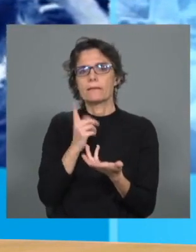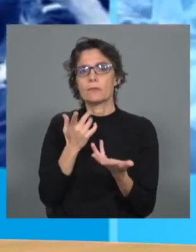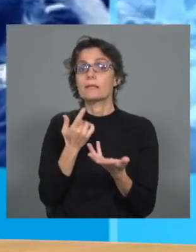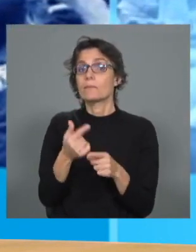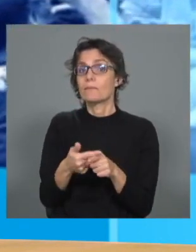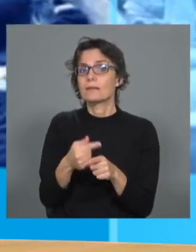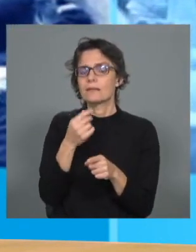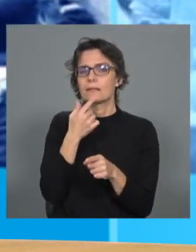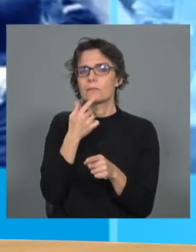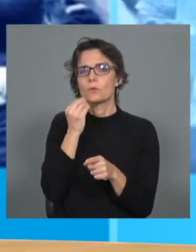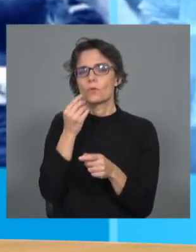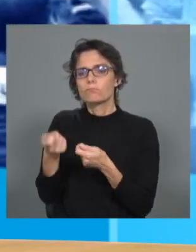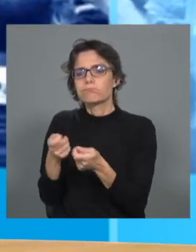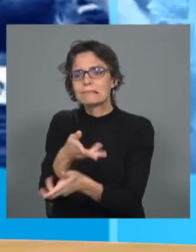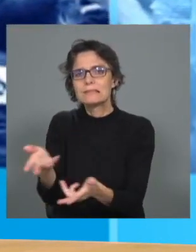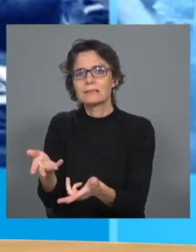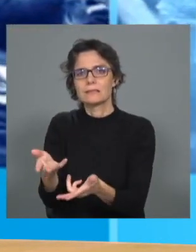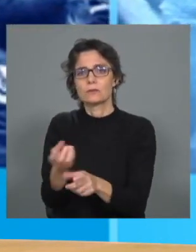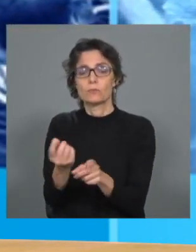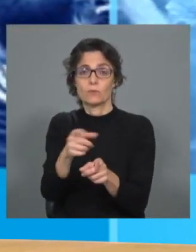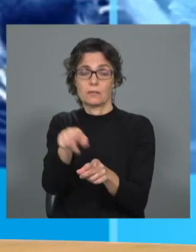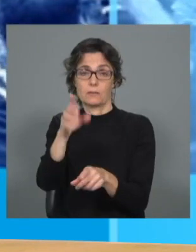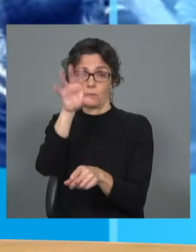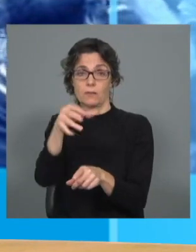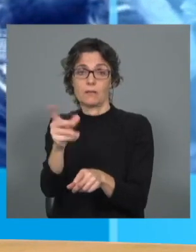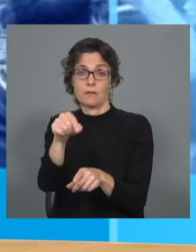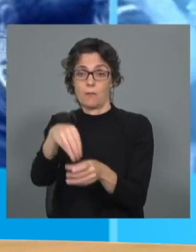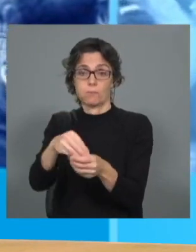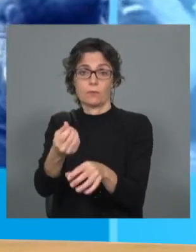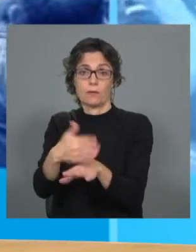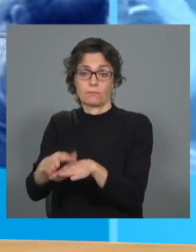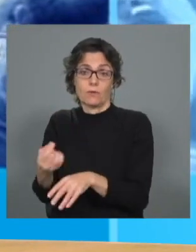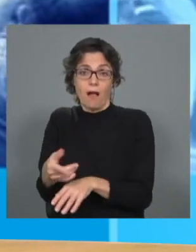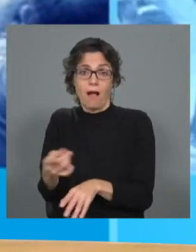tão permanente, sobretudo a quem sofre e quem está mais excluído. Muito bem, Otávio, obrigado por esta partilha.